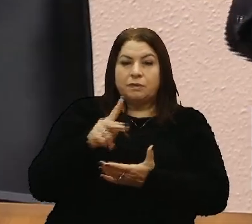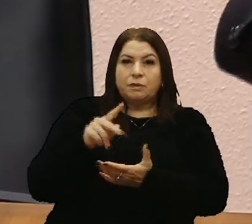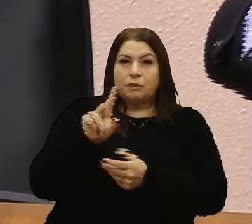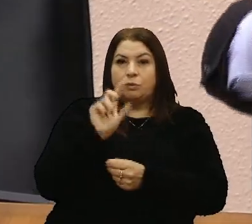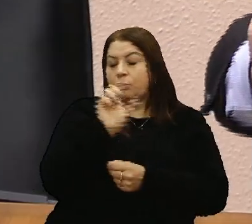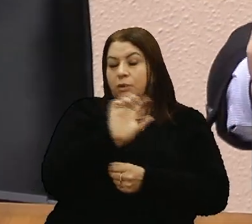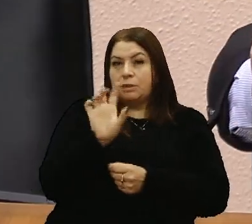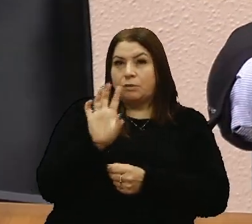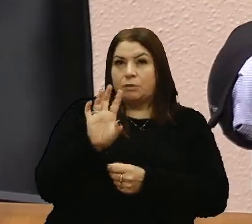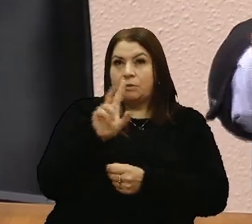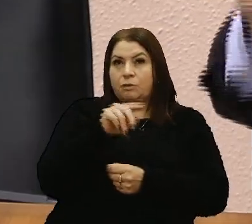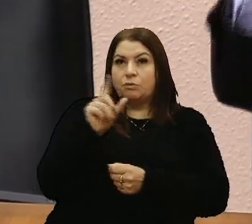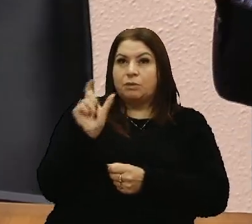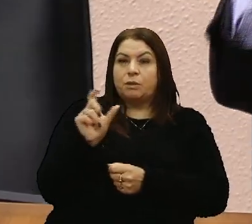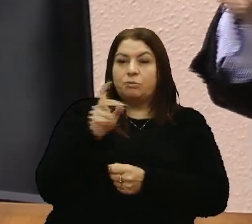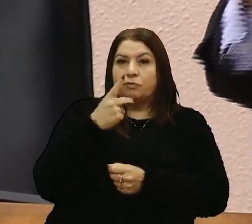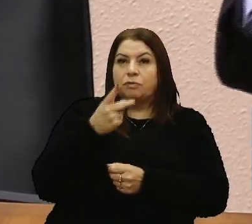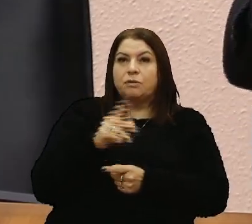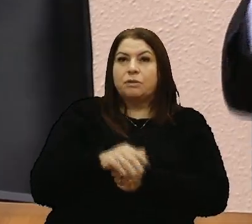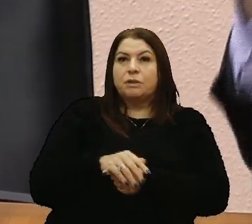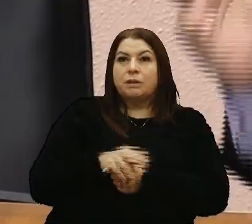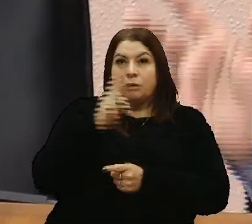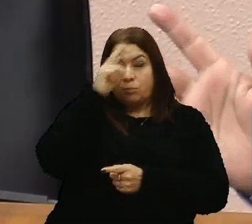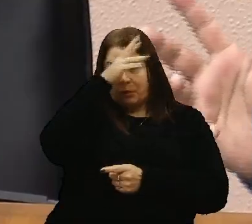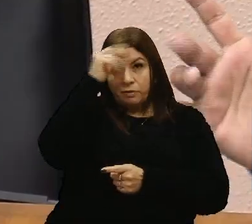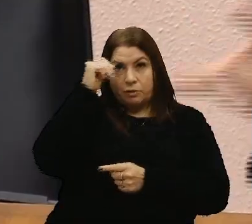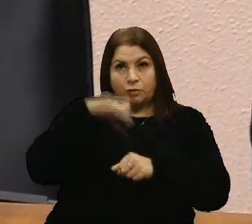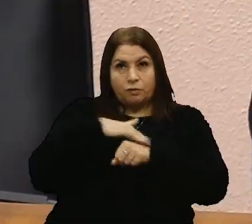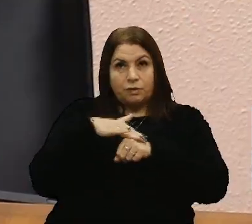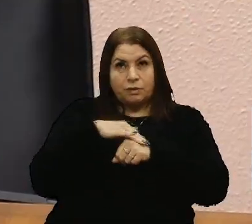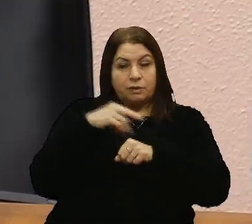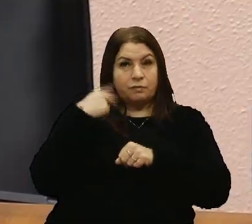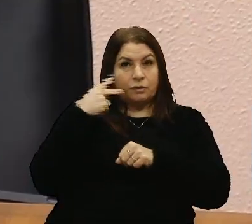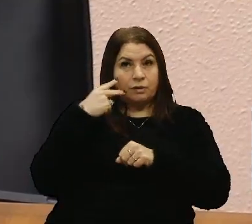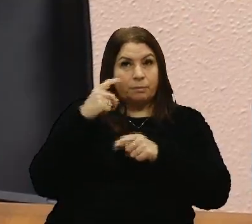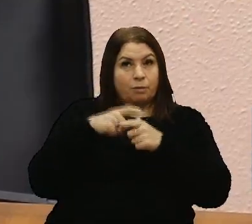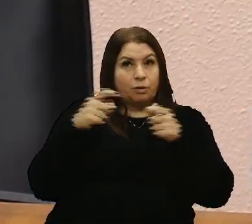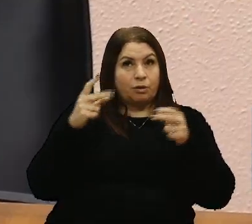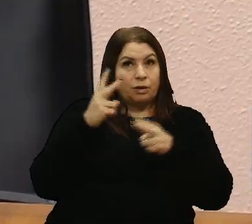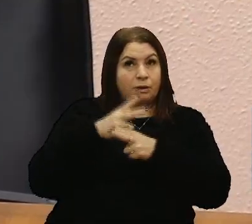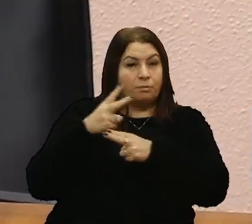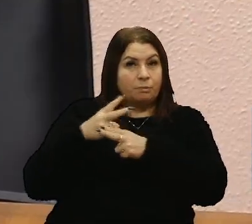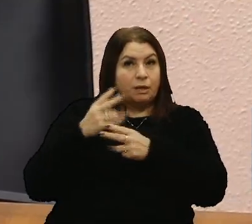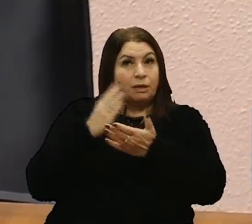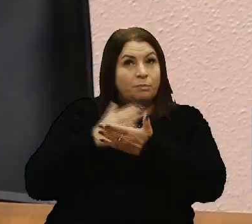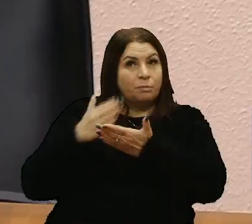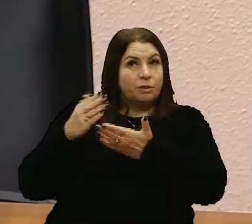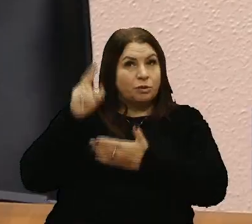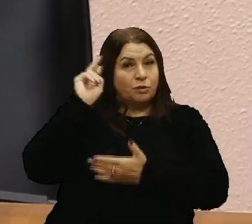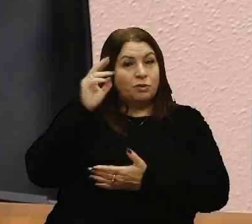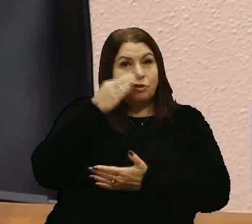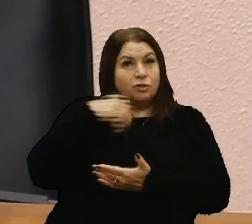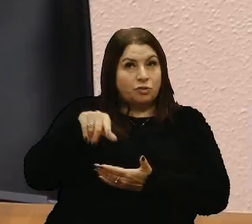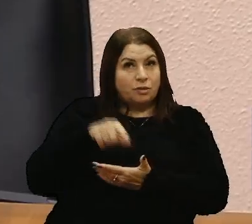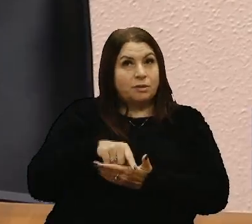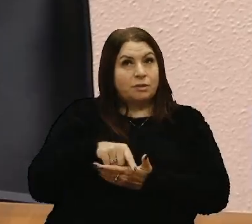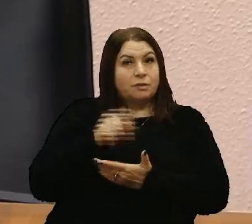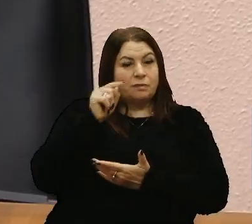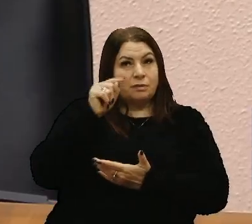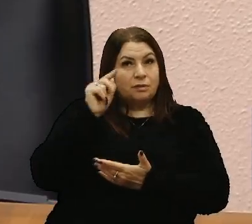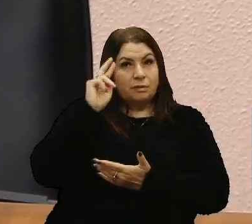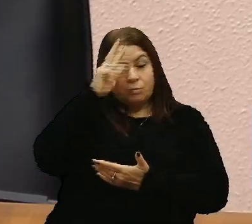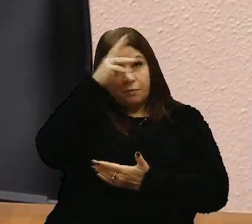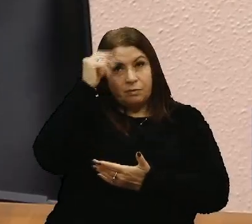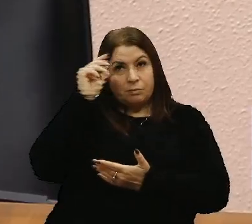direito. Tem que vir o prefeito conversar com os vereadores. Vai ser o maior empréstimo, o maior financiamento da história de Caxias. Vem a prefeita, uma